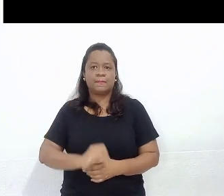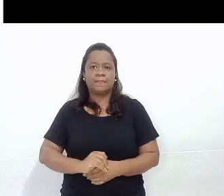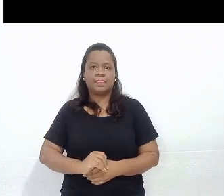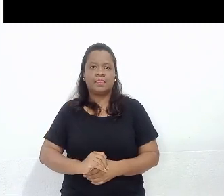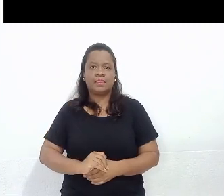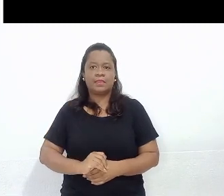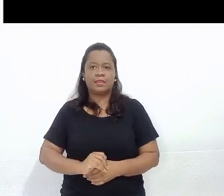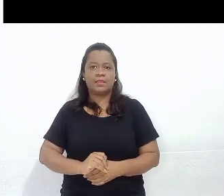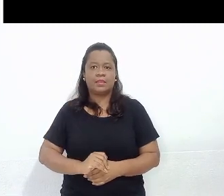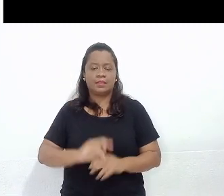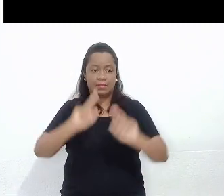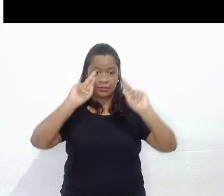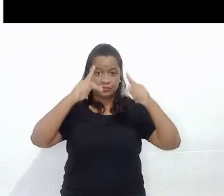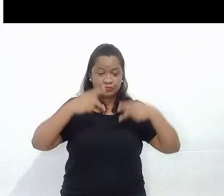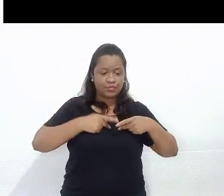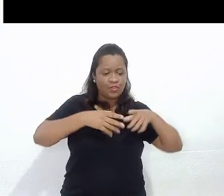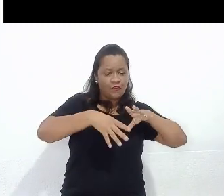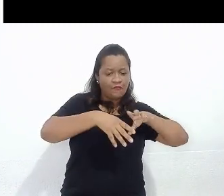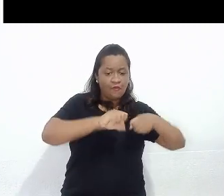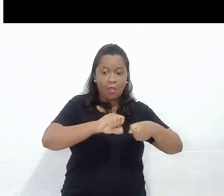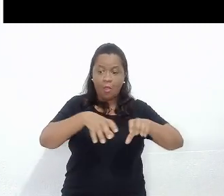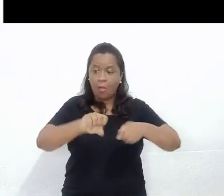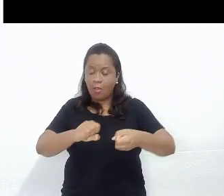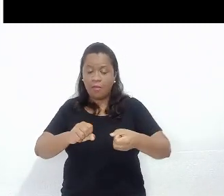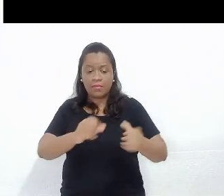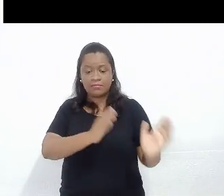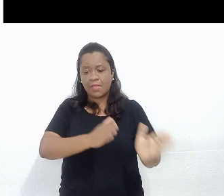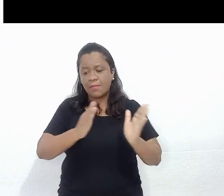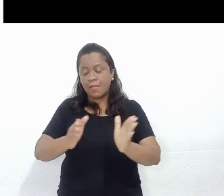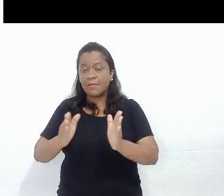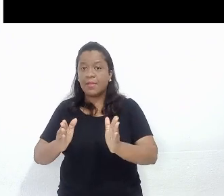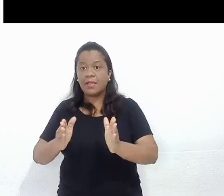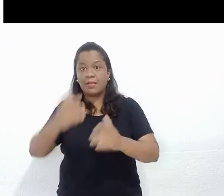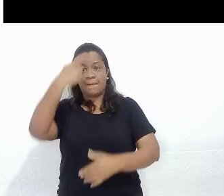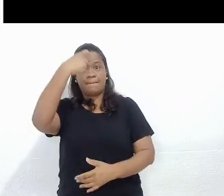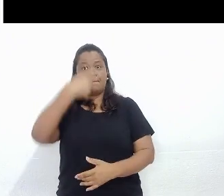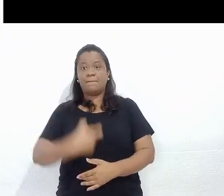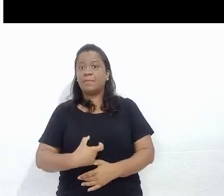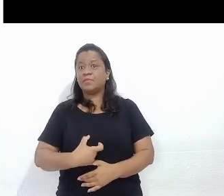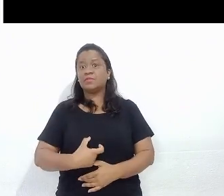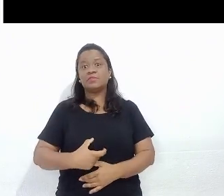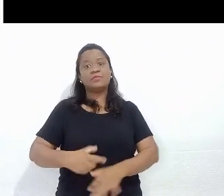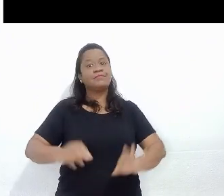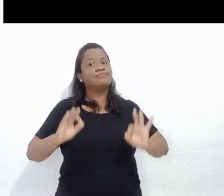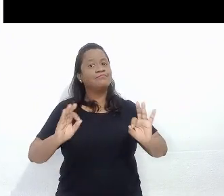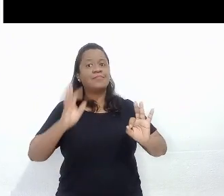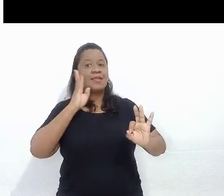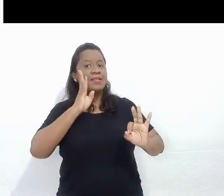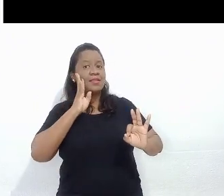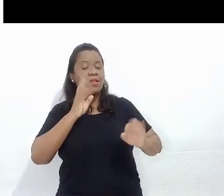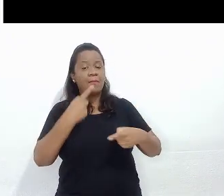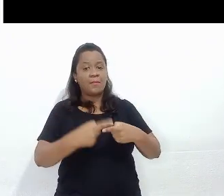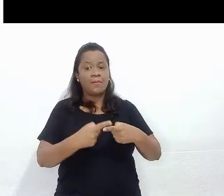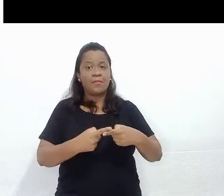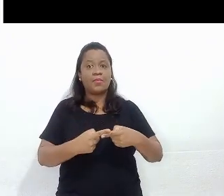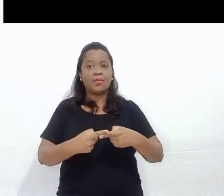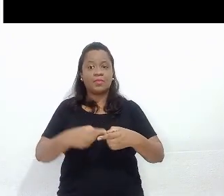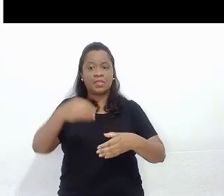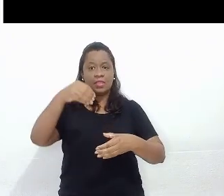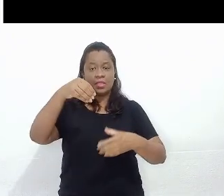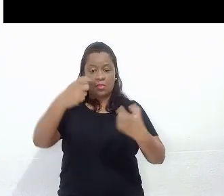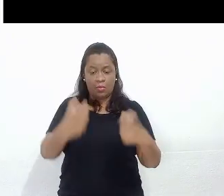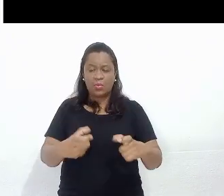todas essas funções sendo uma pessoa bacana, porque o set de filmagem é um lugar nervoso, um lugar